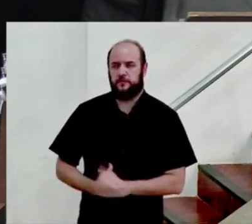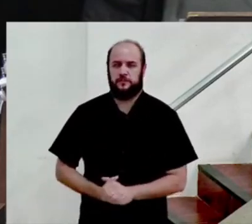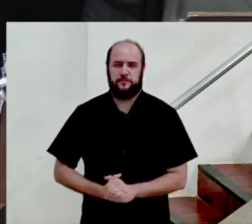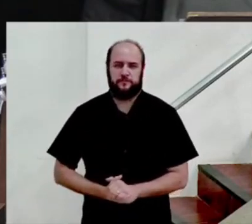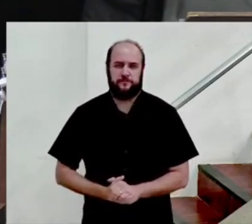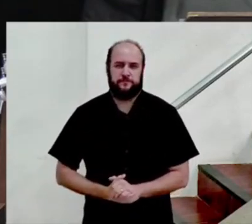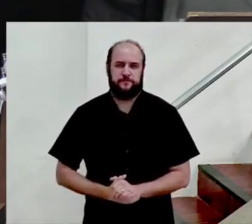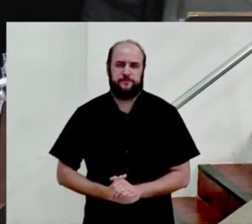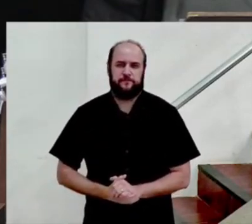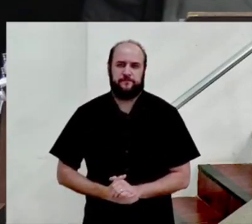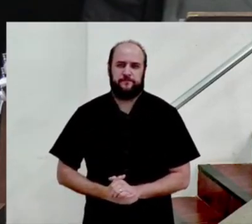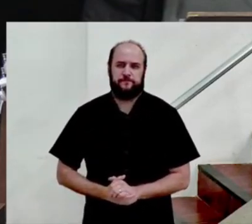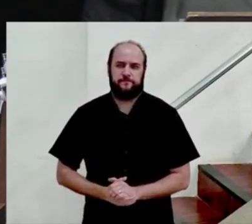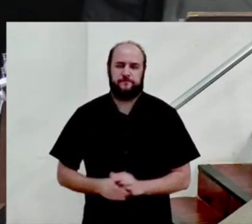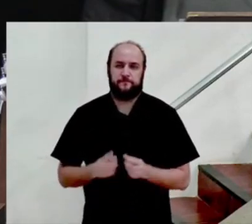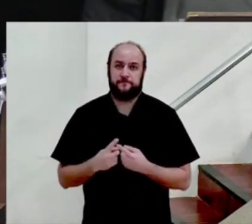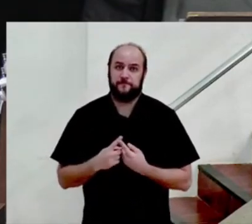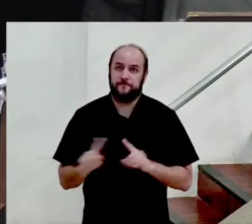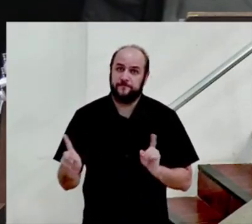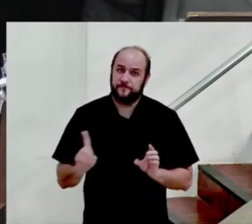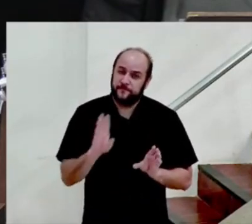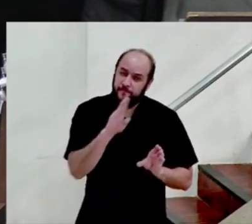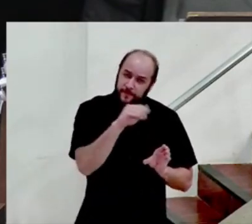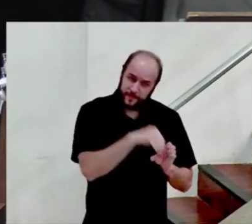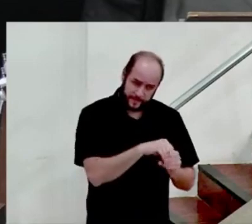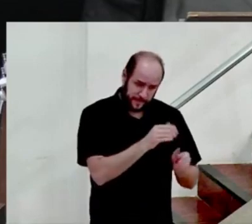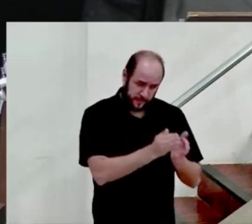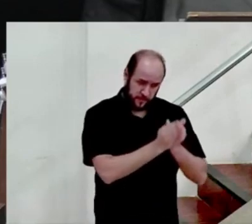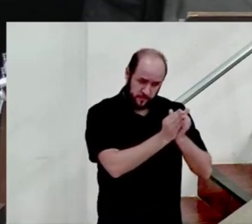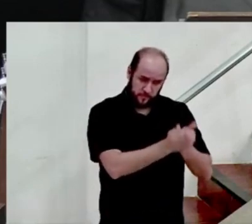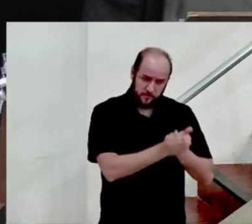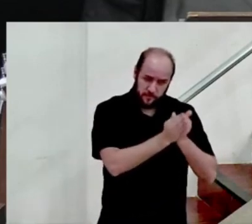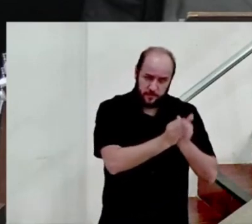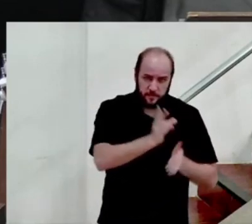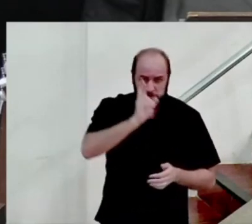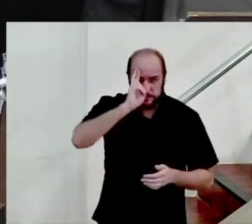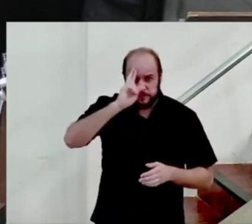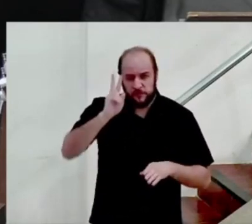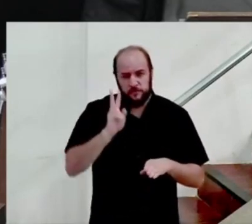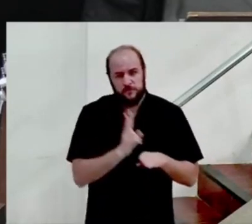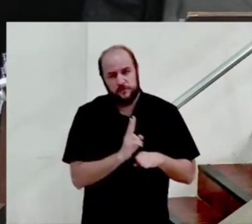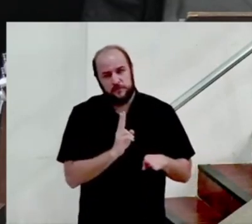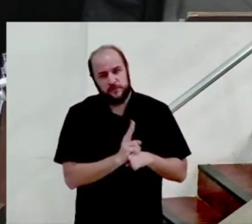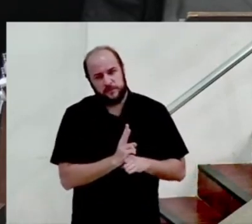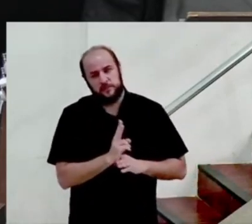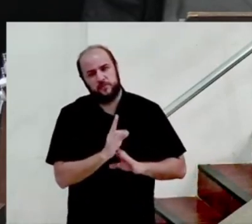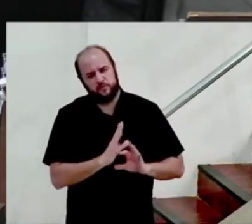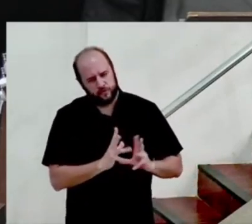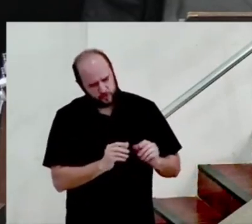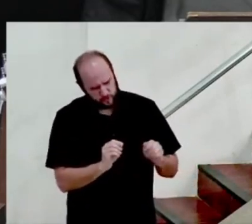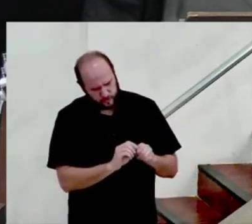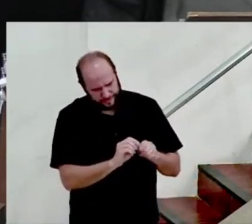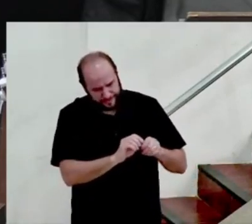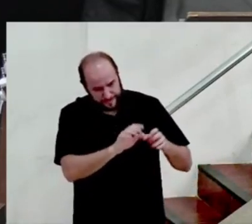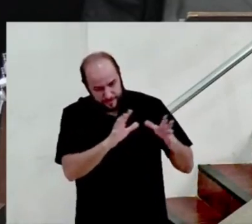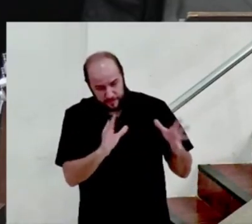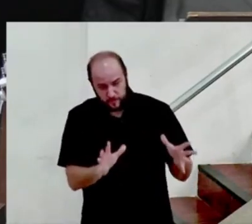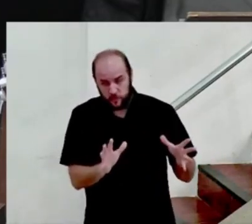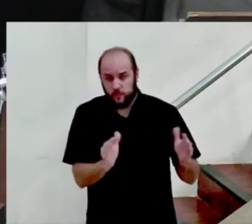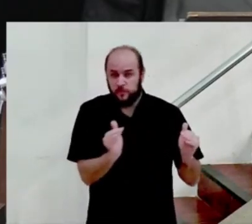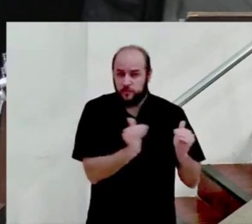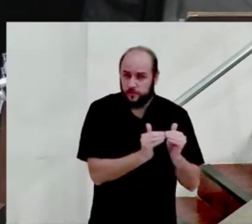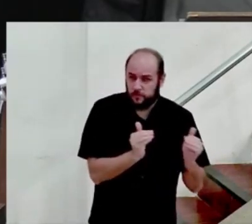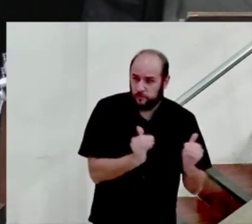Mas dentro o Senhor está preservando aquilo que Ele criou, de acordo com a espécie